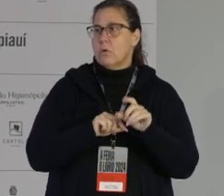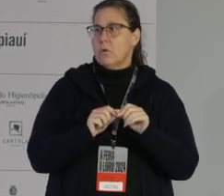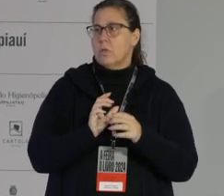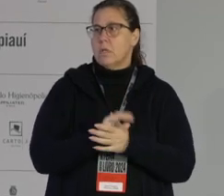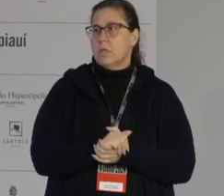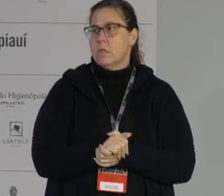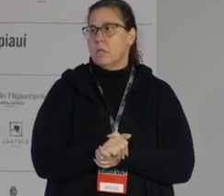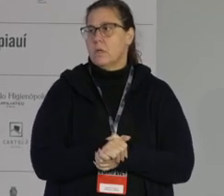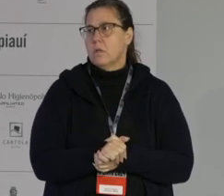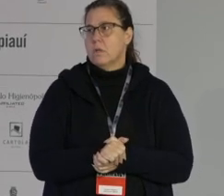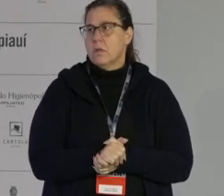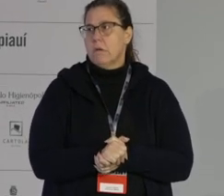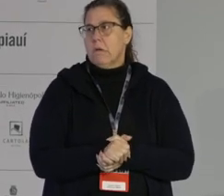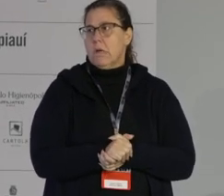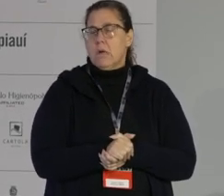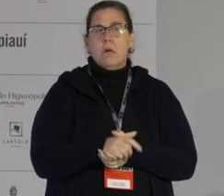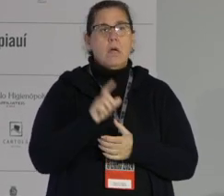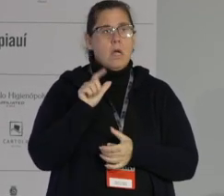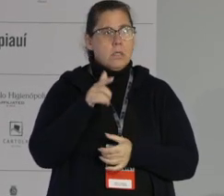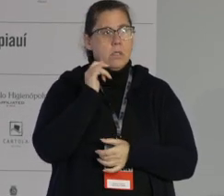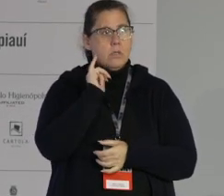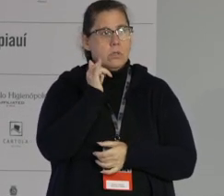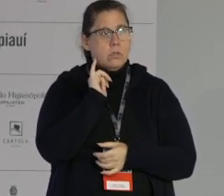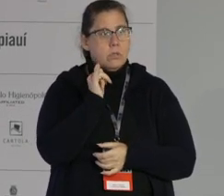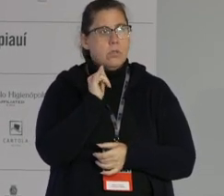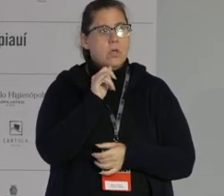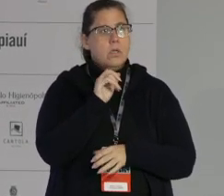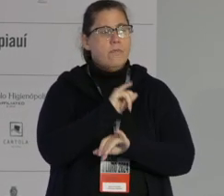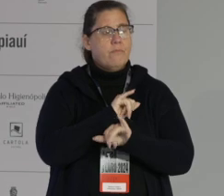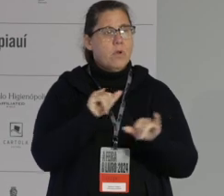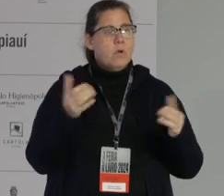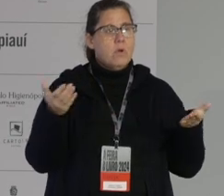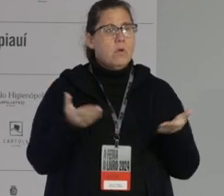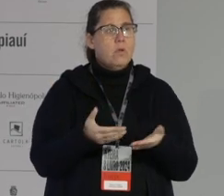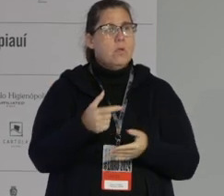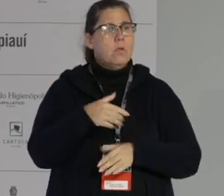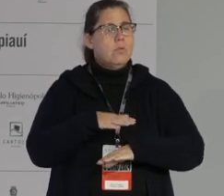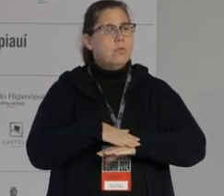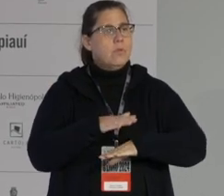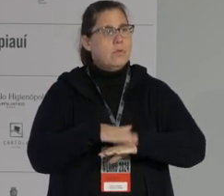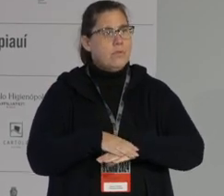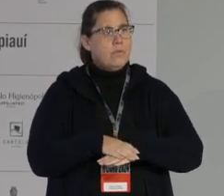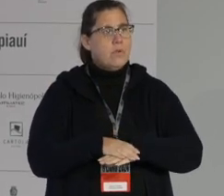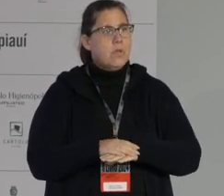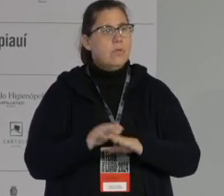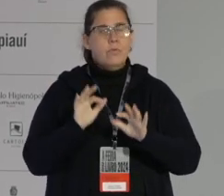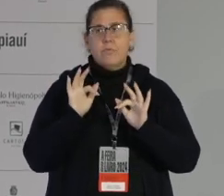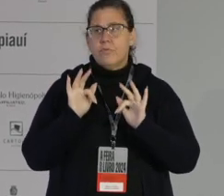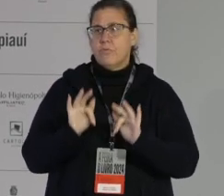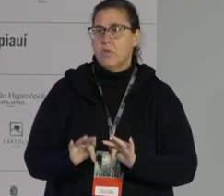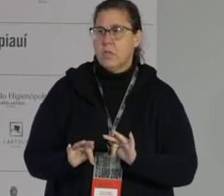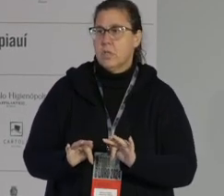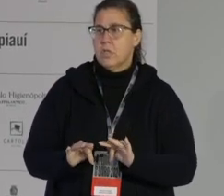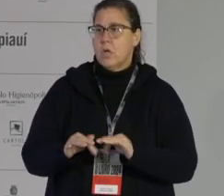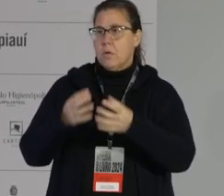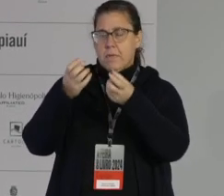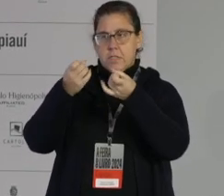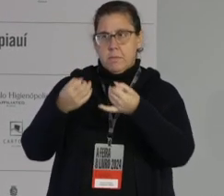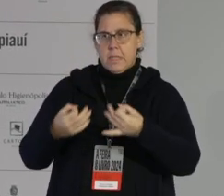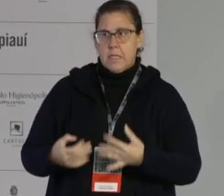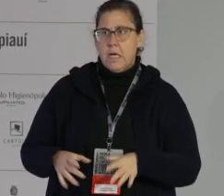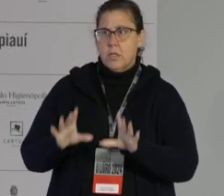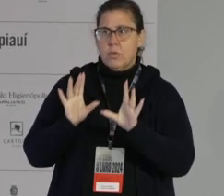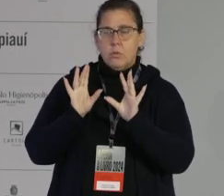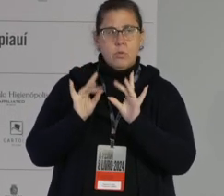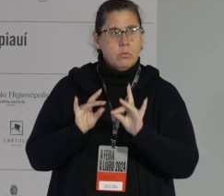final, essa coisa. É tanto que esse conto que você citou agora, eu tinha feito um final mais explicadinho